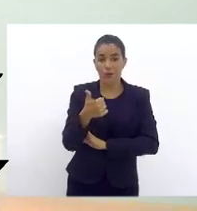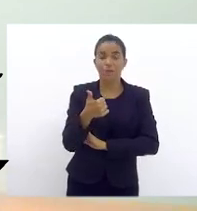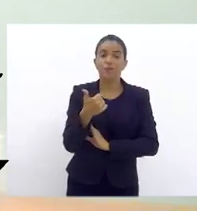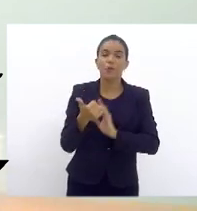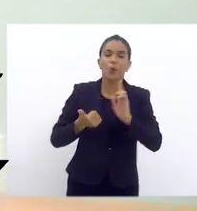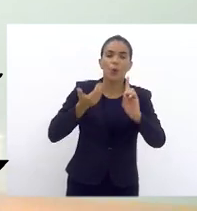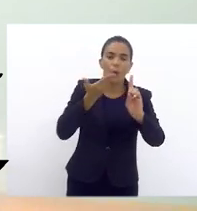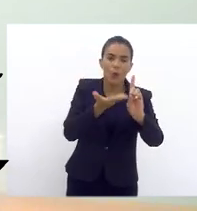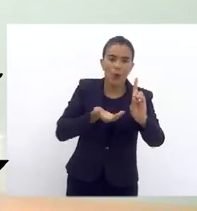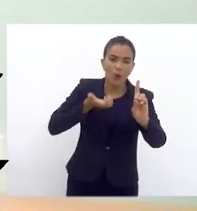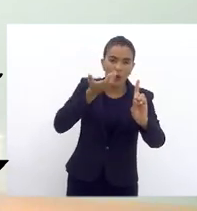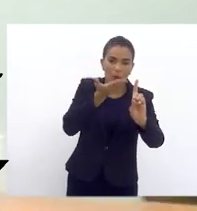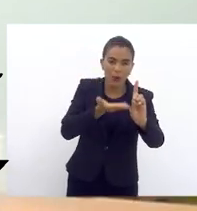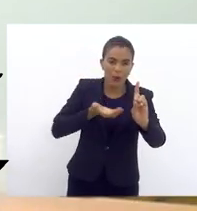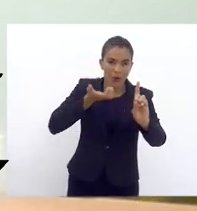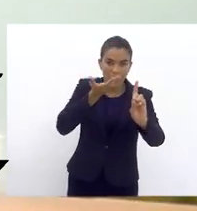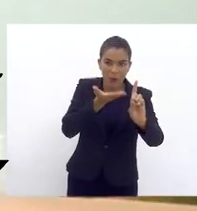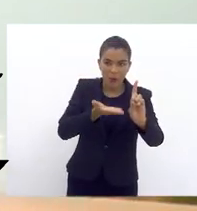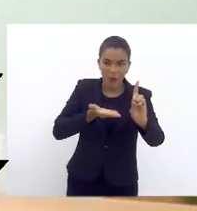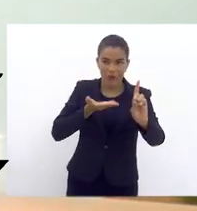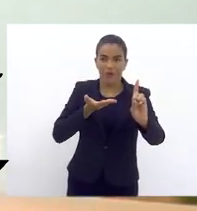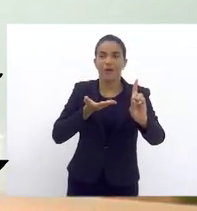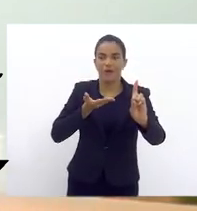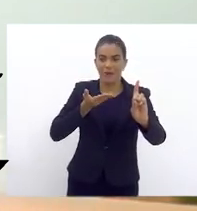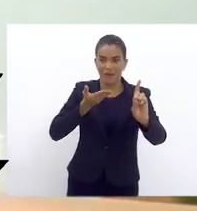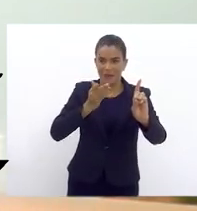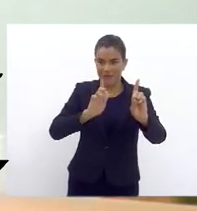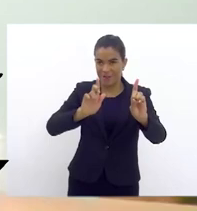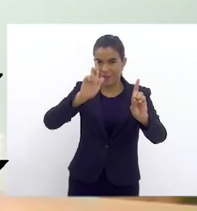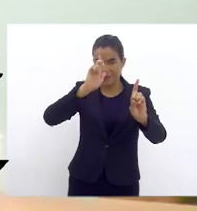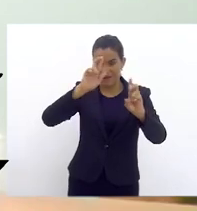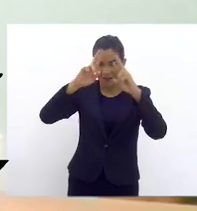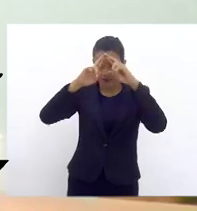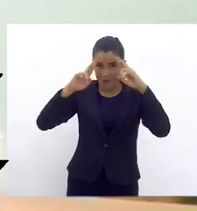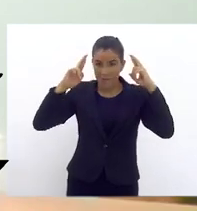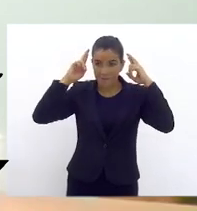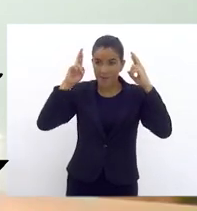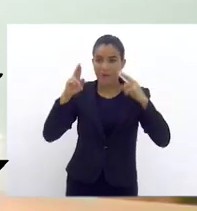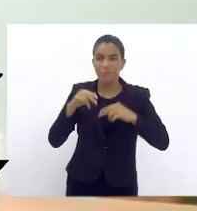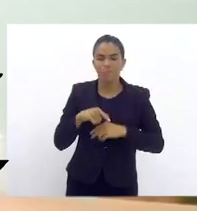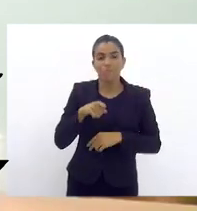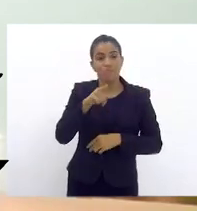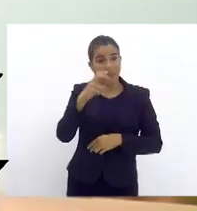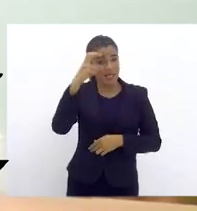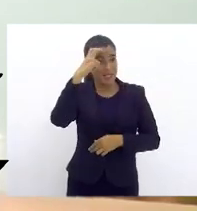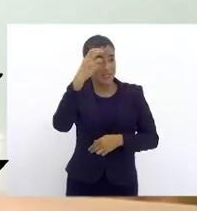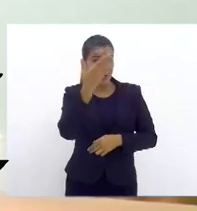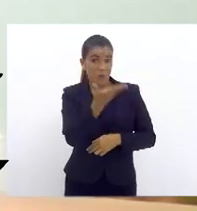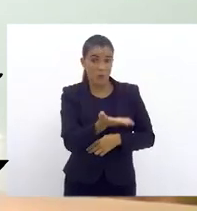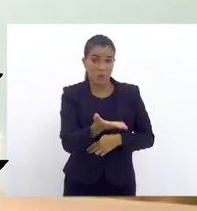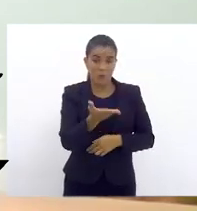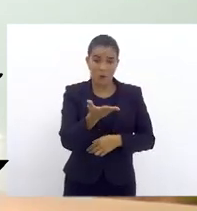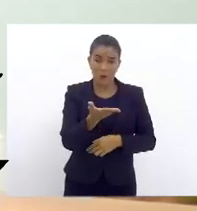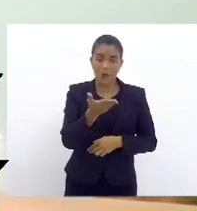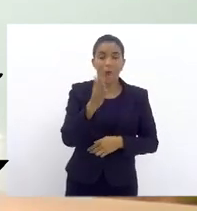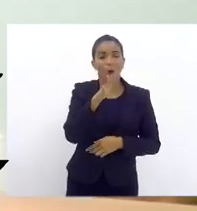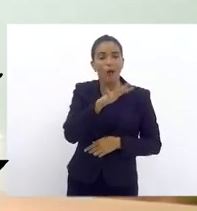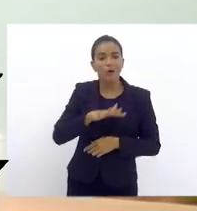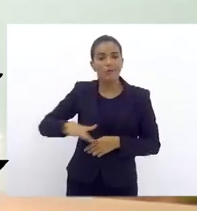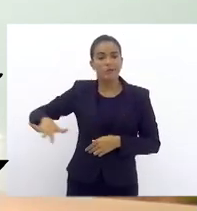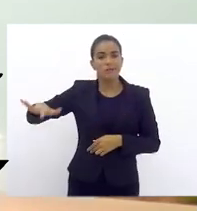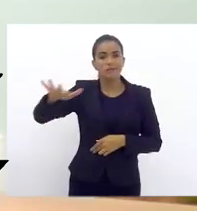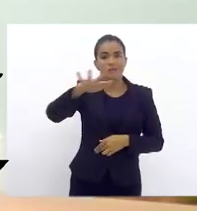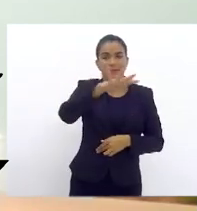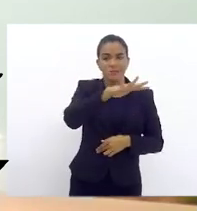um dos Deuses Olimpianos o escritor abre ou seja essa cultura quase que de moda em geral